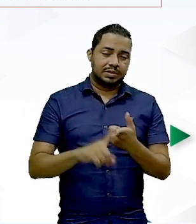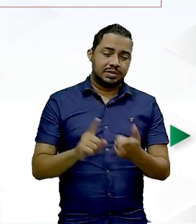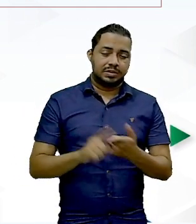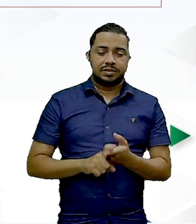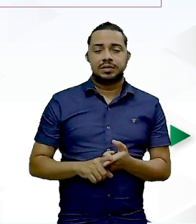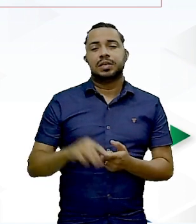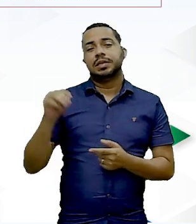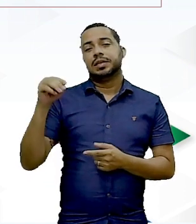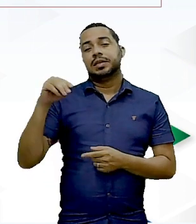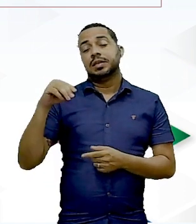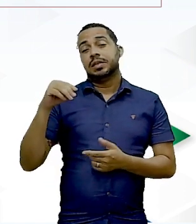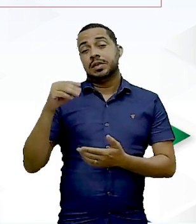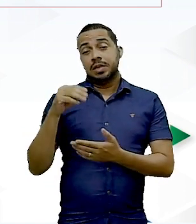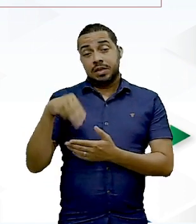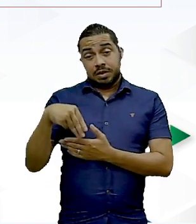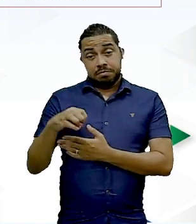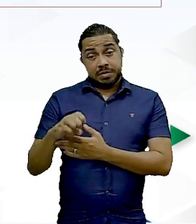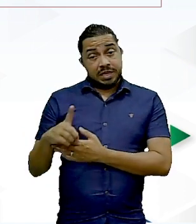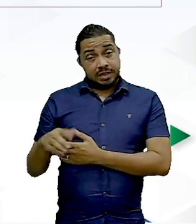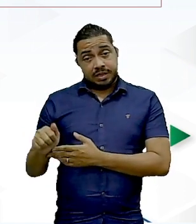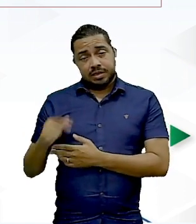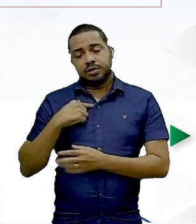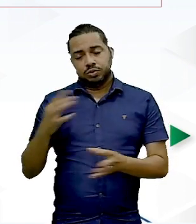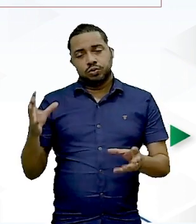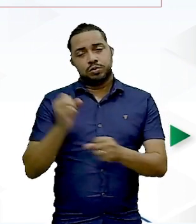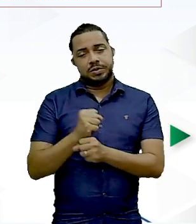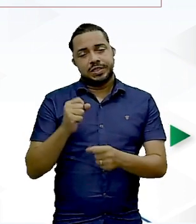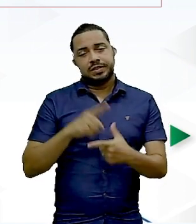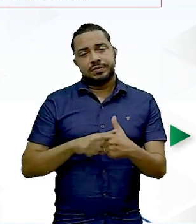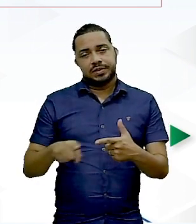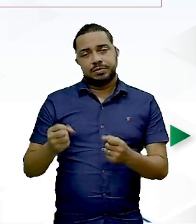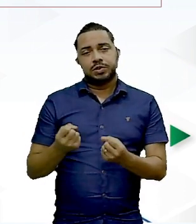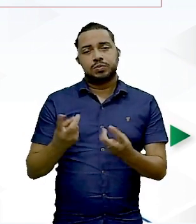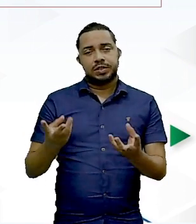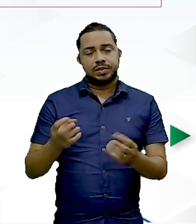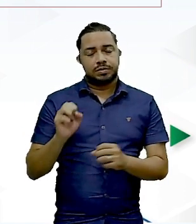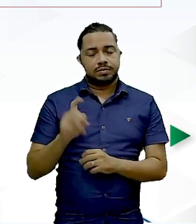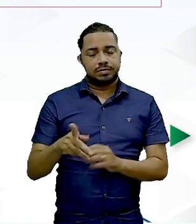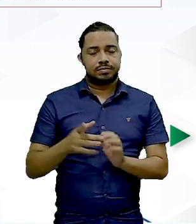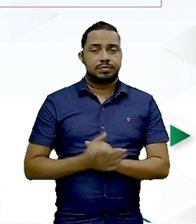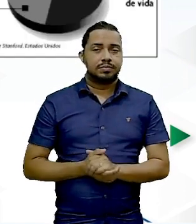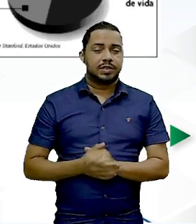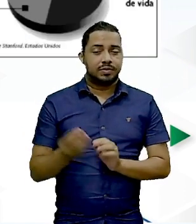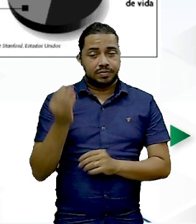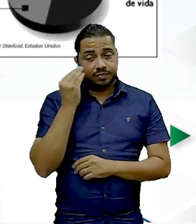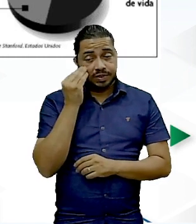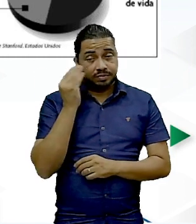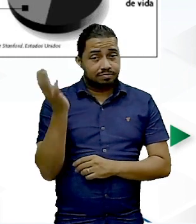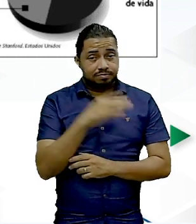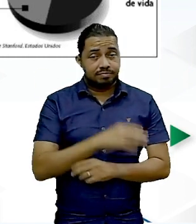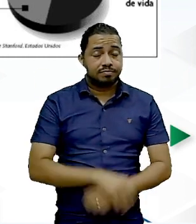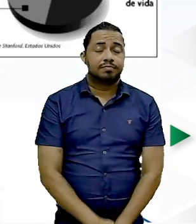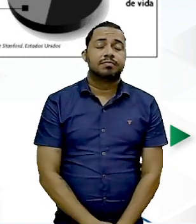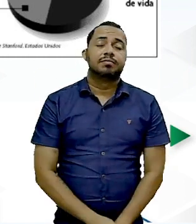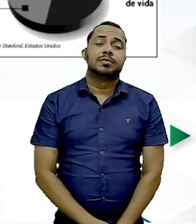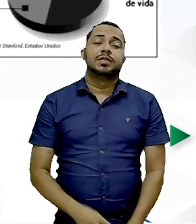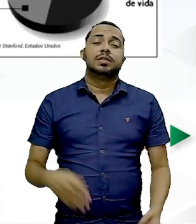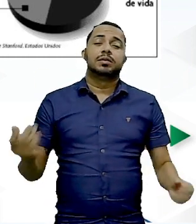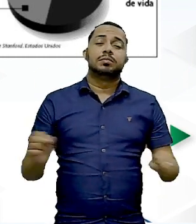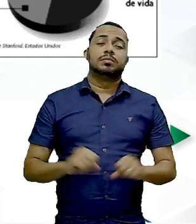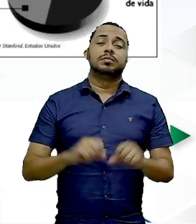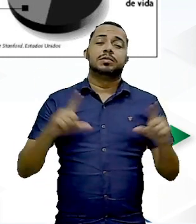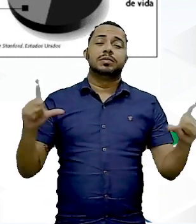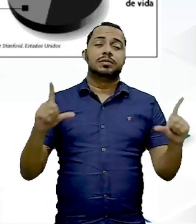média não, eu vou a média somar e dividir pelas quantidades. Tranquilo? Vamos ver conosco? Vamos lá. Trazendo o gráfico aqui